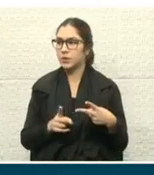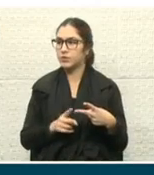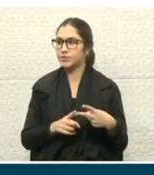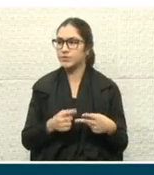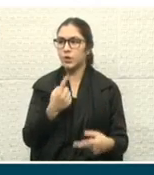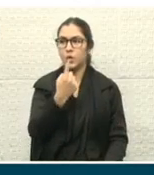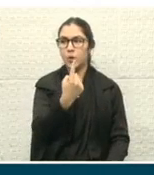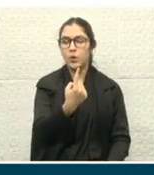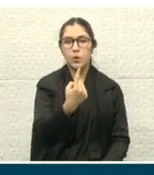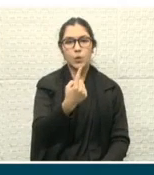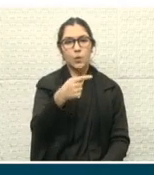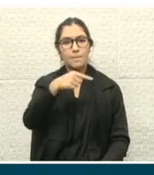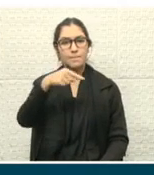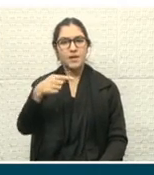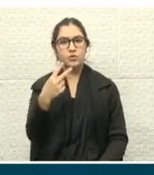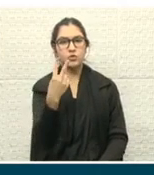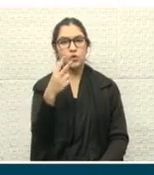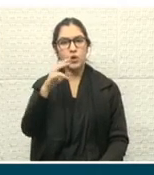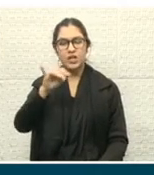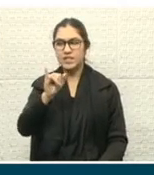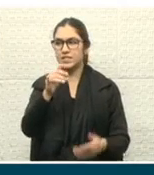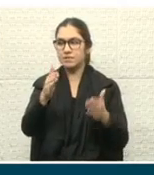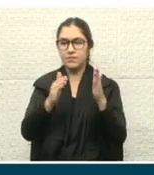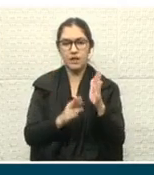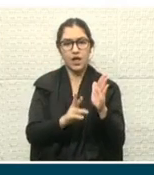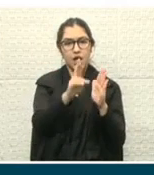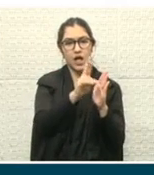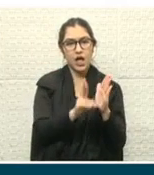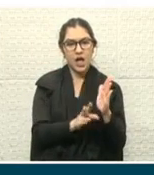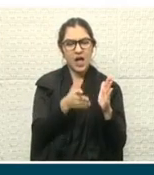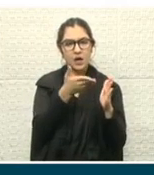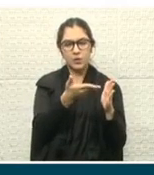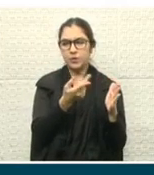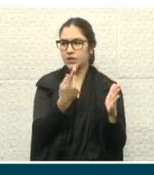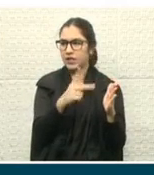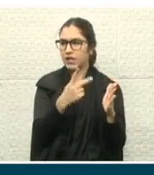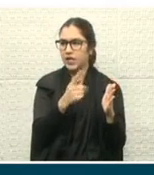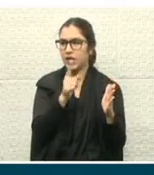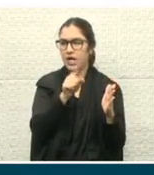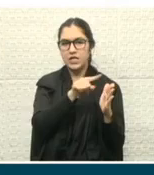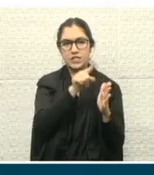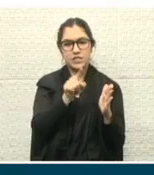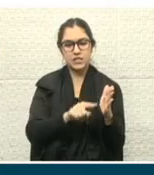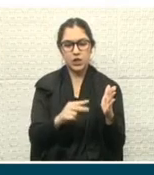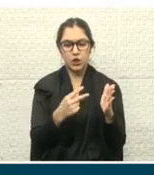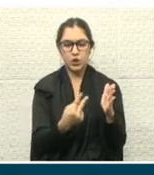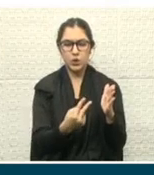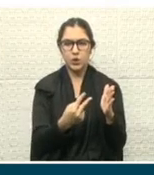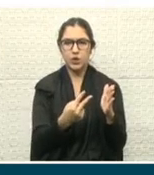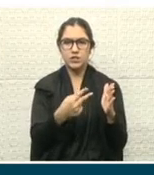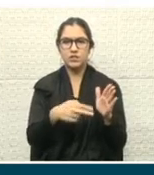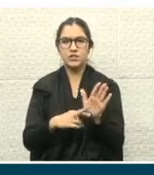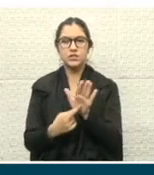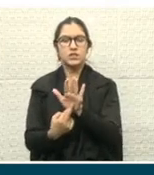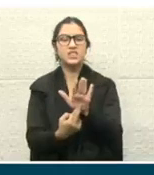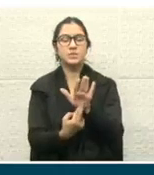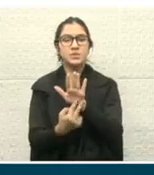1 menos 2i, a parte real deste número z2 corresponde a